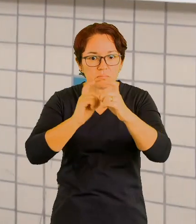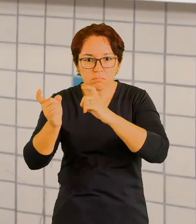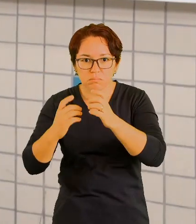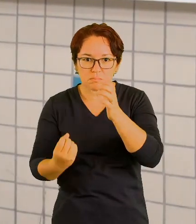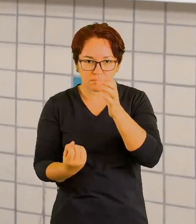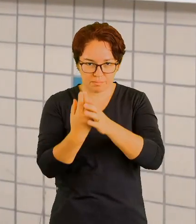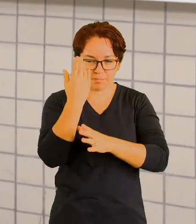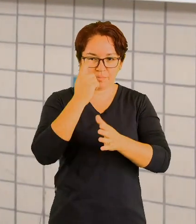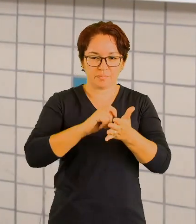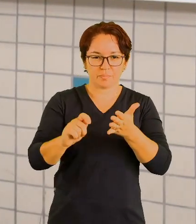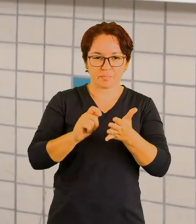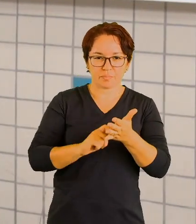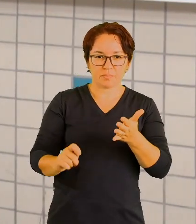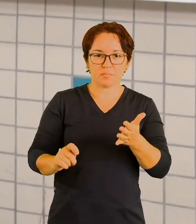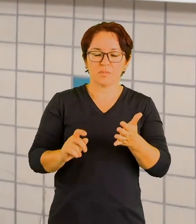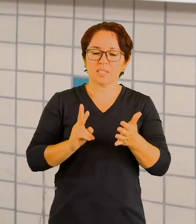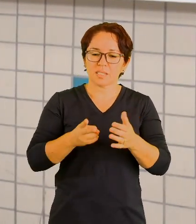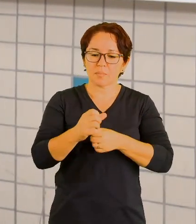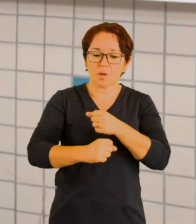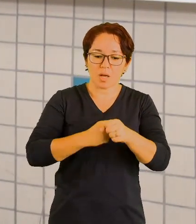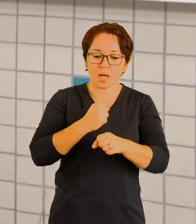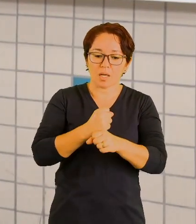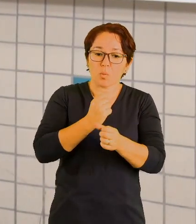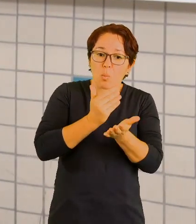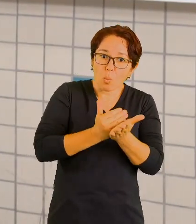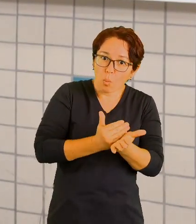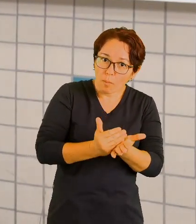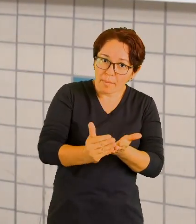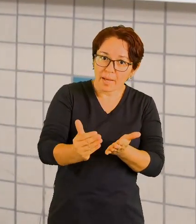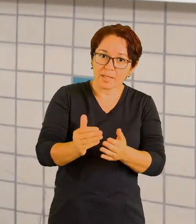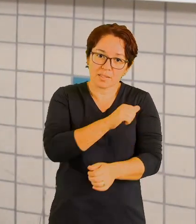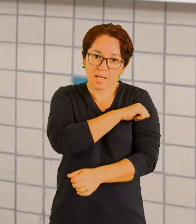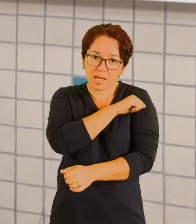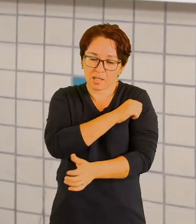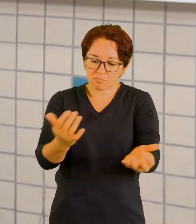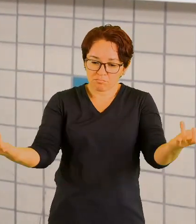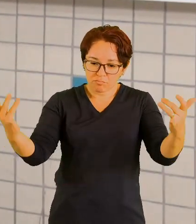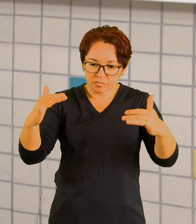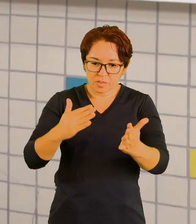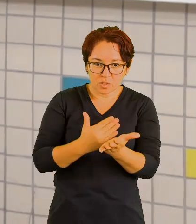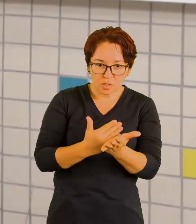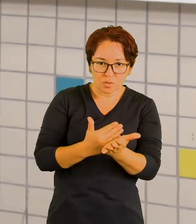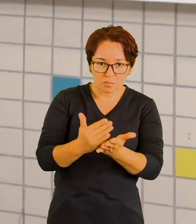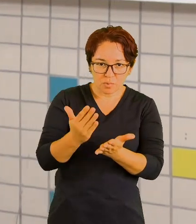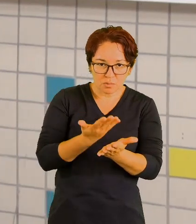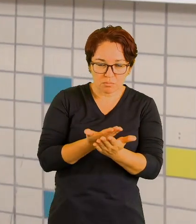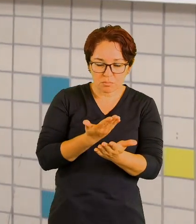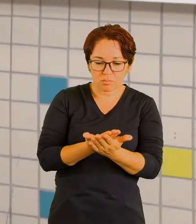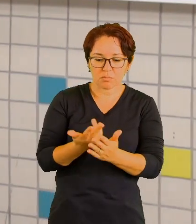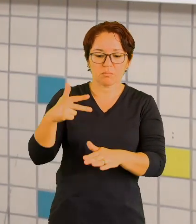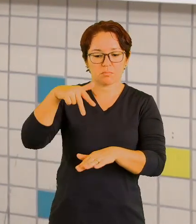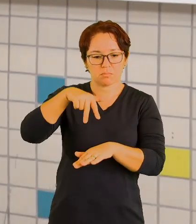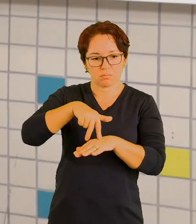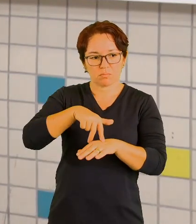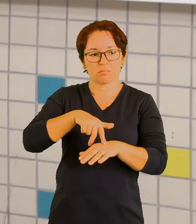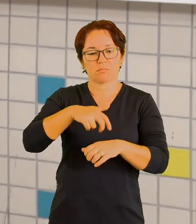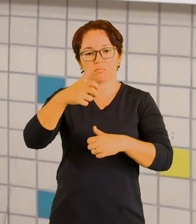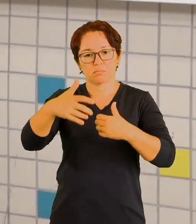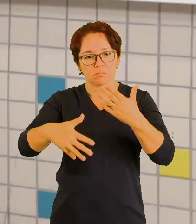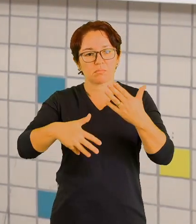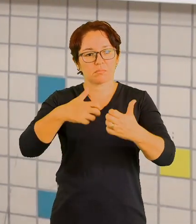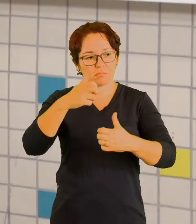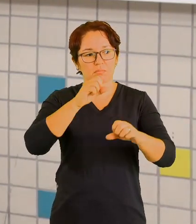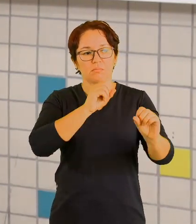no início do ano letivo. Por que eu coloquei isso aqui? Porque na proposta de produção, vocês vão produzir